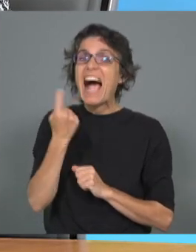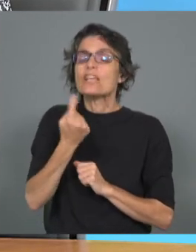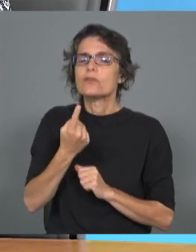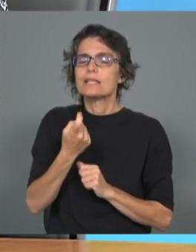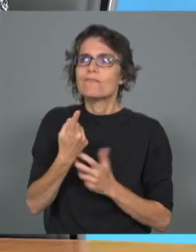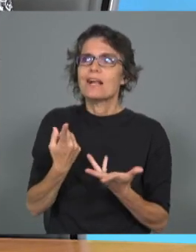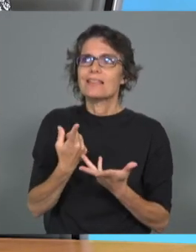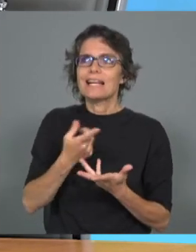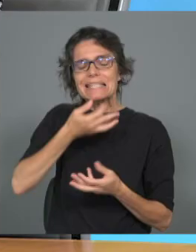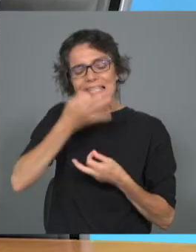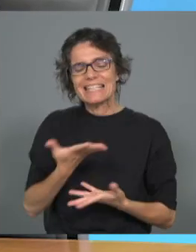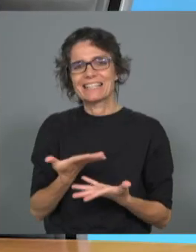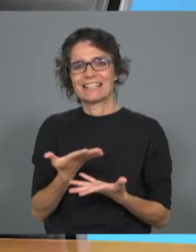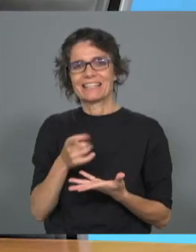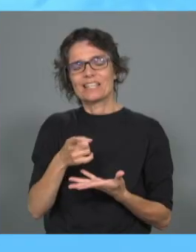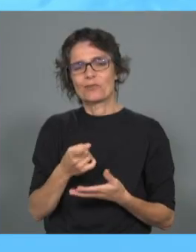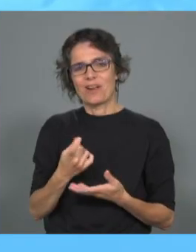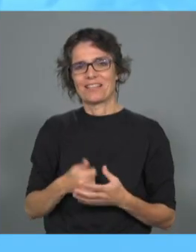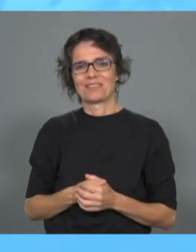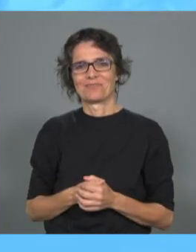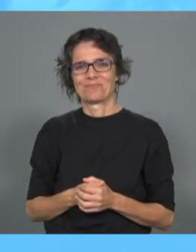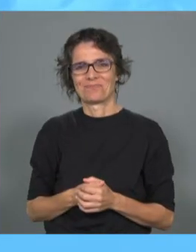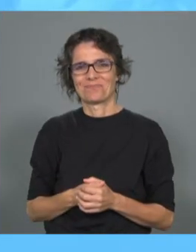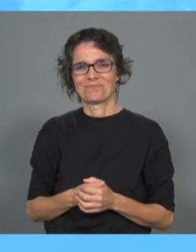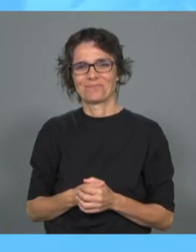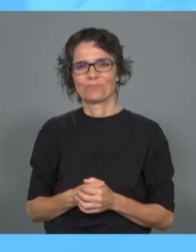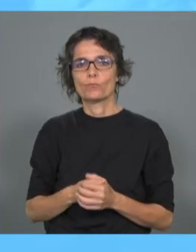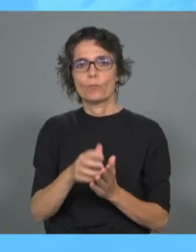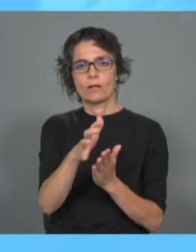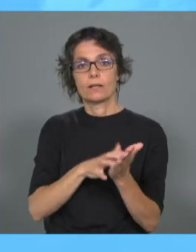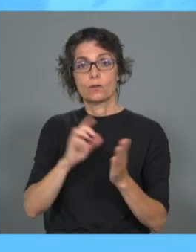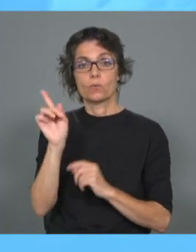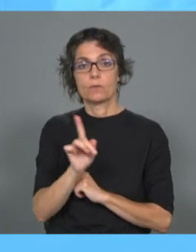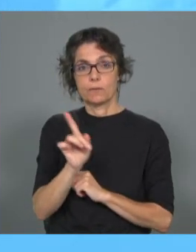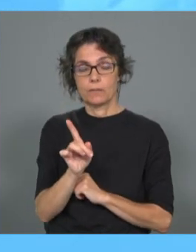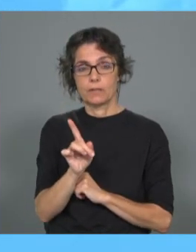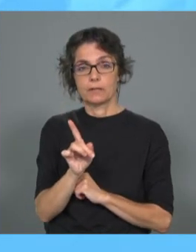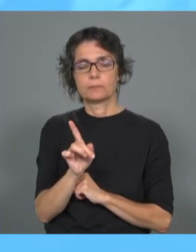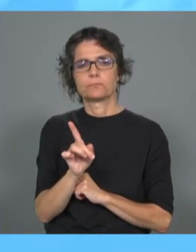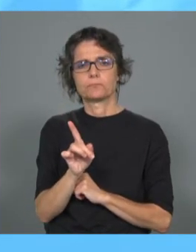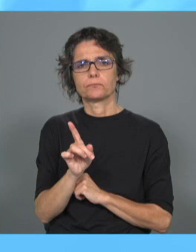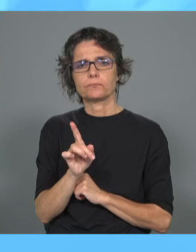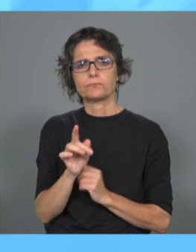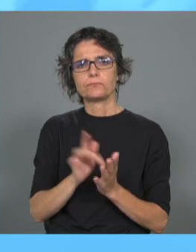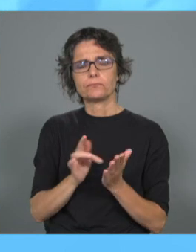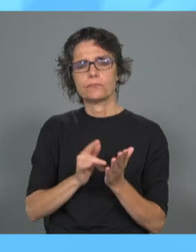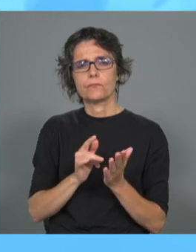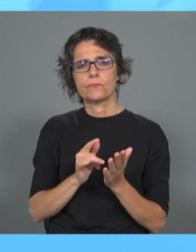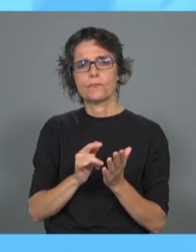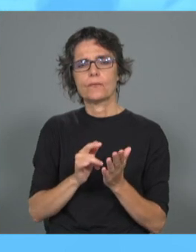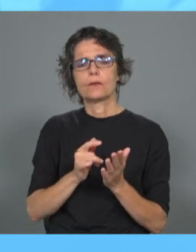fé, essa capacidade de acreditar. Vamos avançar. Primeira leitura do livro do profeta